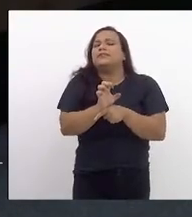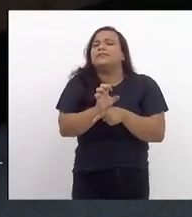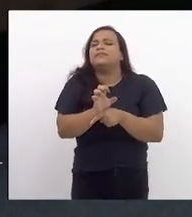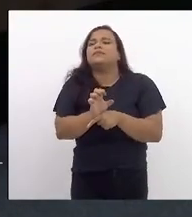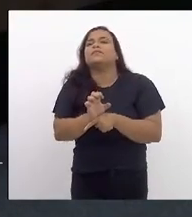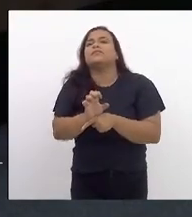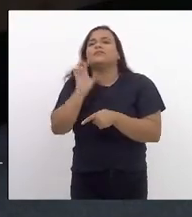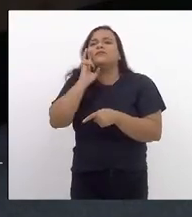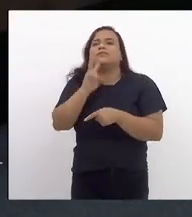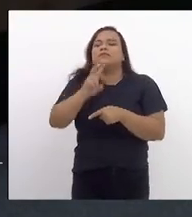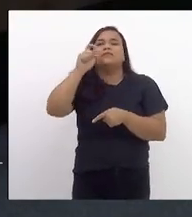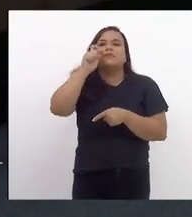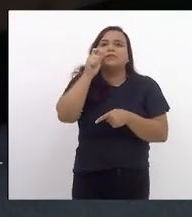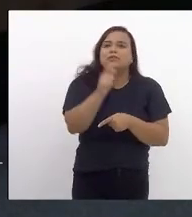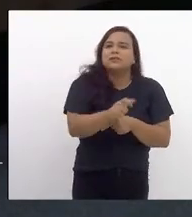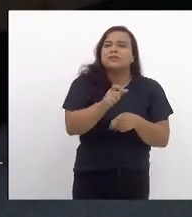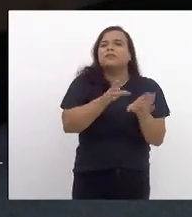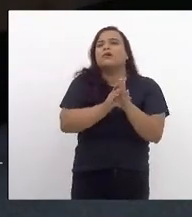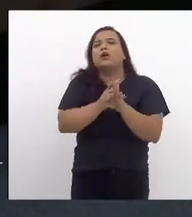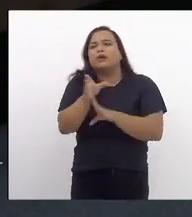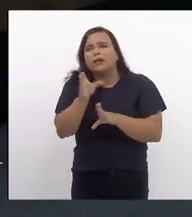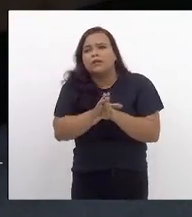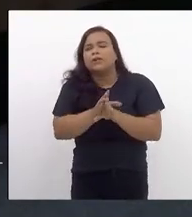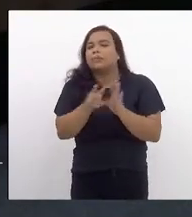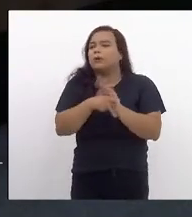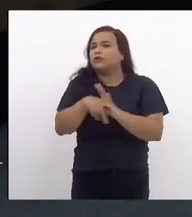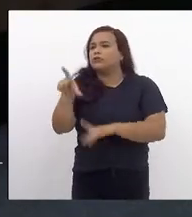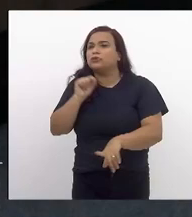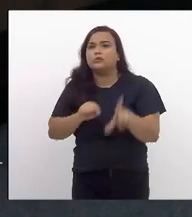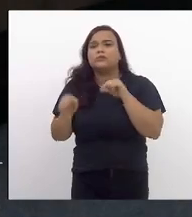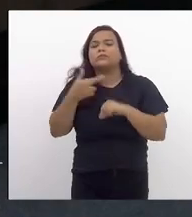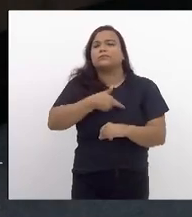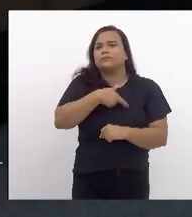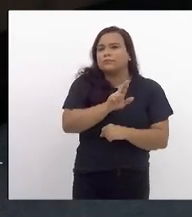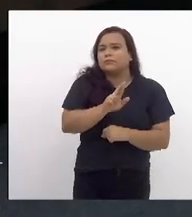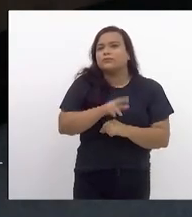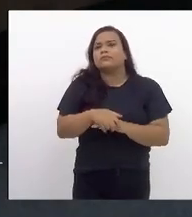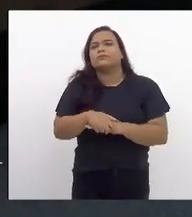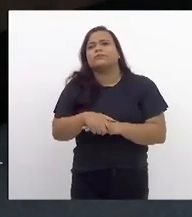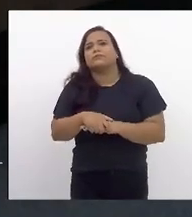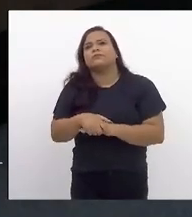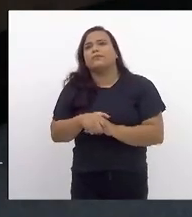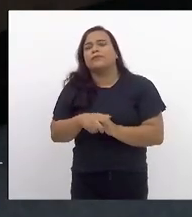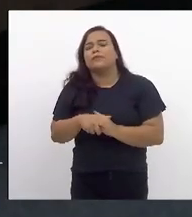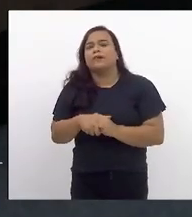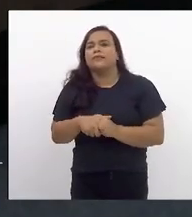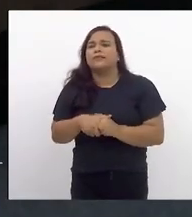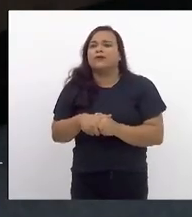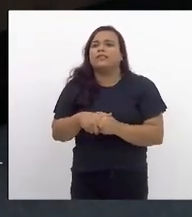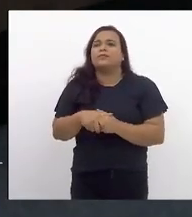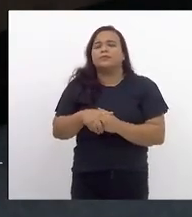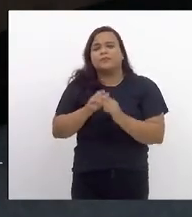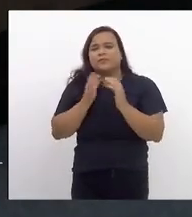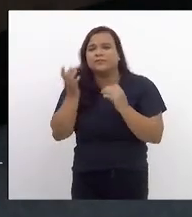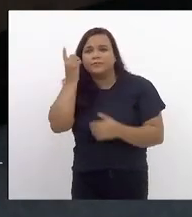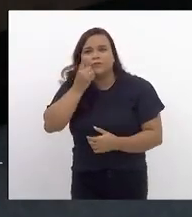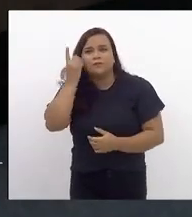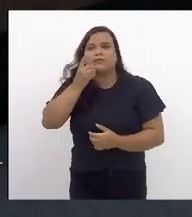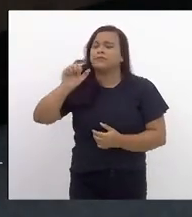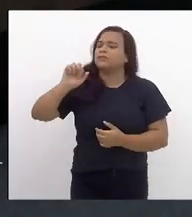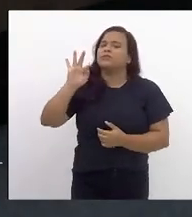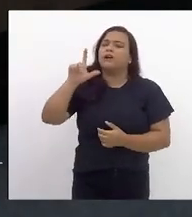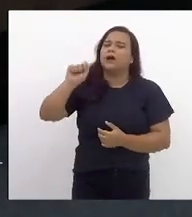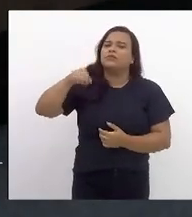orientações religiosas. Assim sendo, deputado Átila Nunes, gostaria também de chamar a atenção